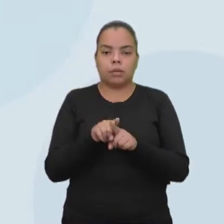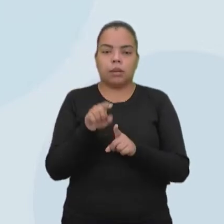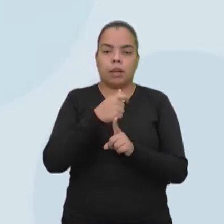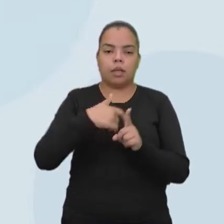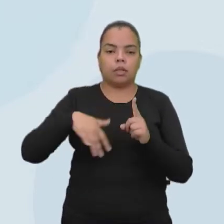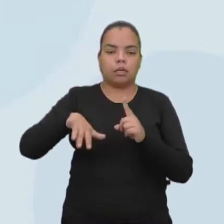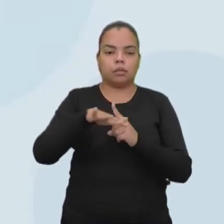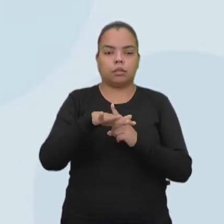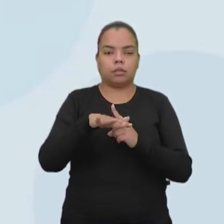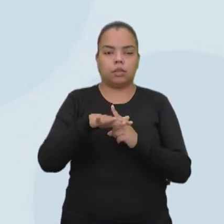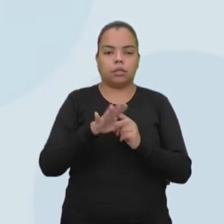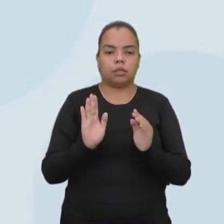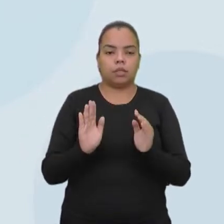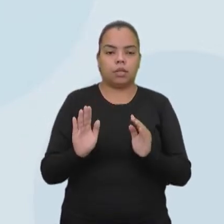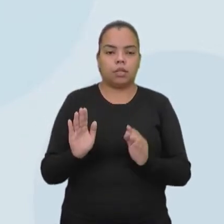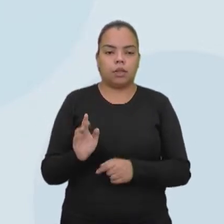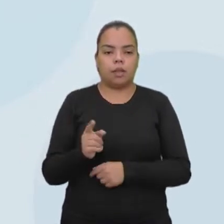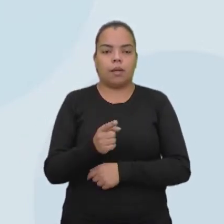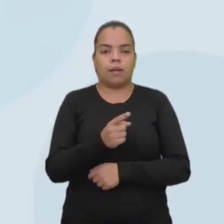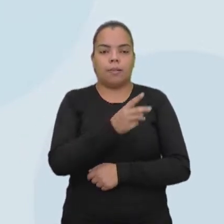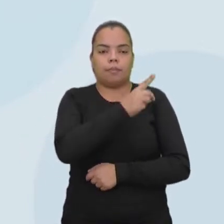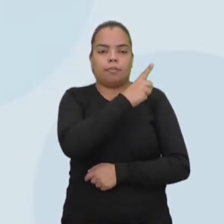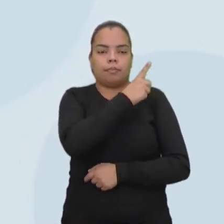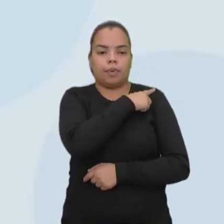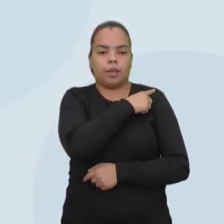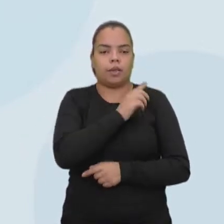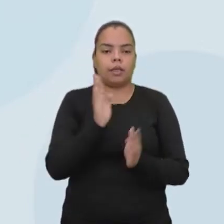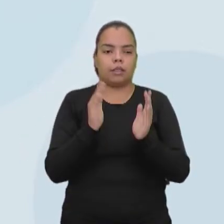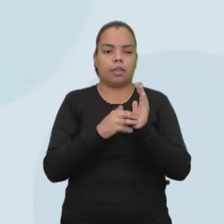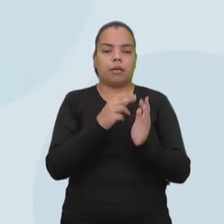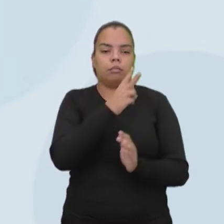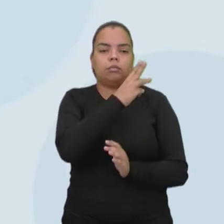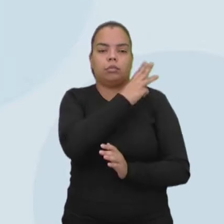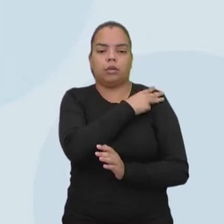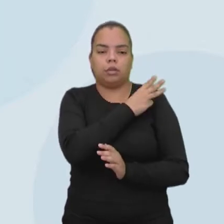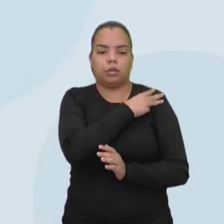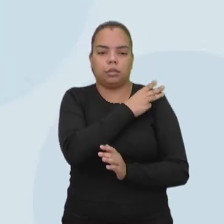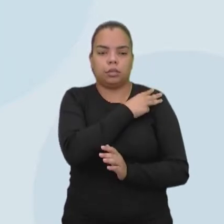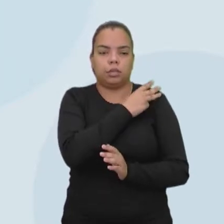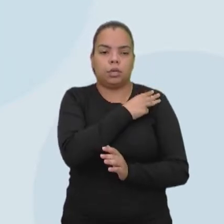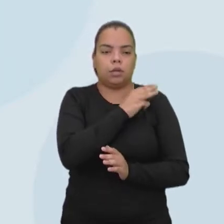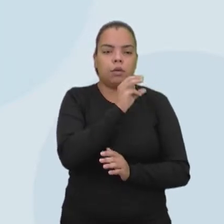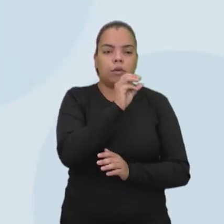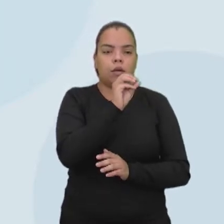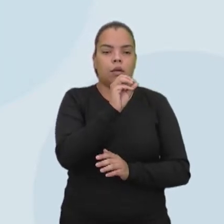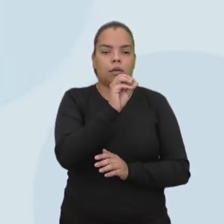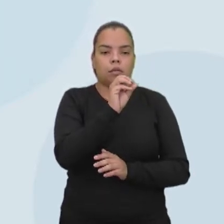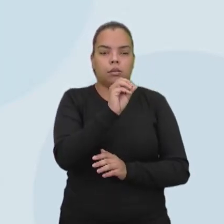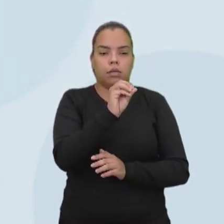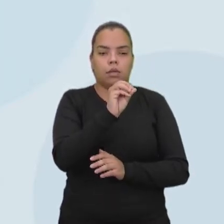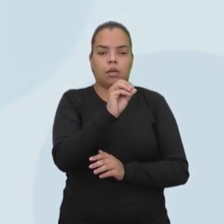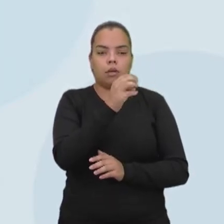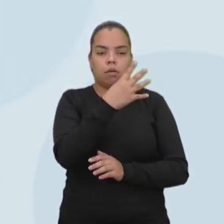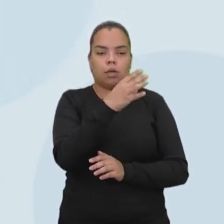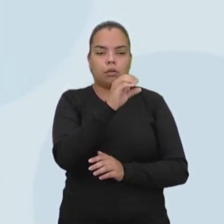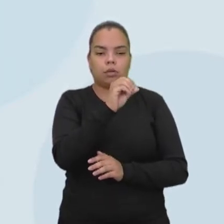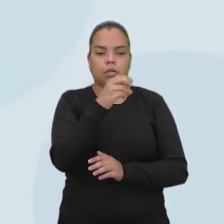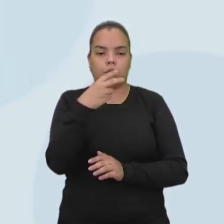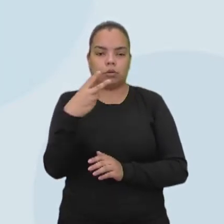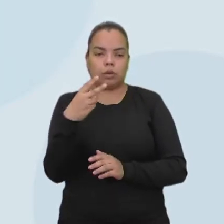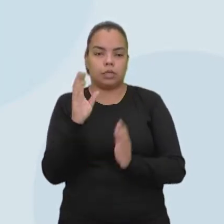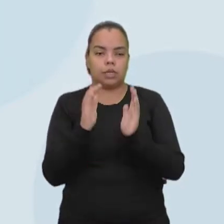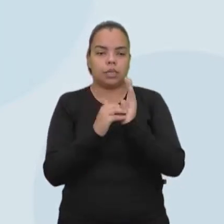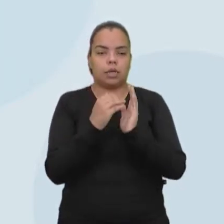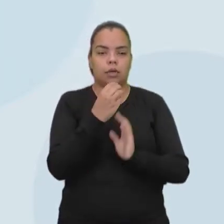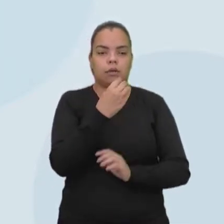da primeira série à terceira série 205, 402 e 404. E o objetivo é de que espera-se